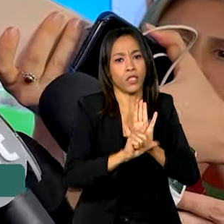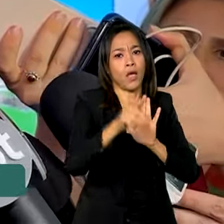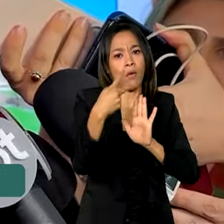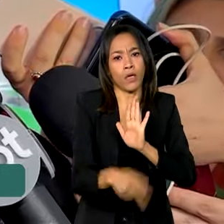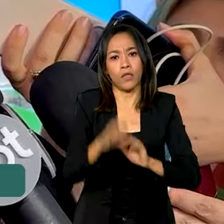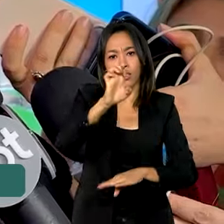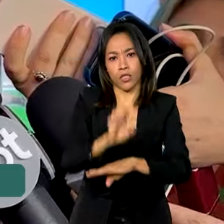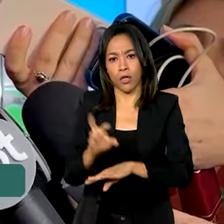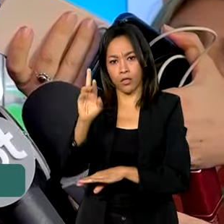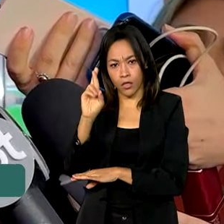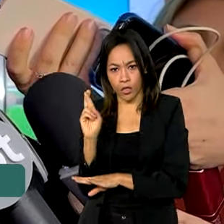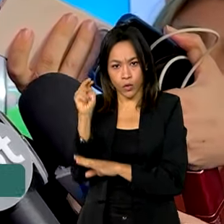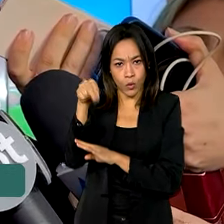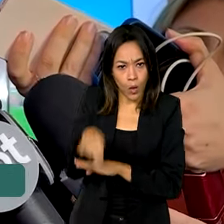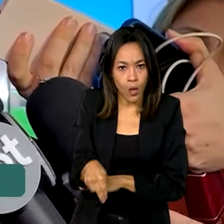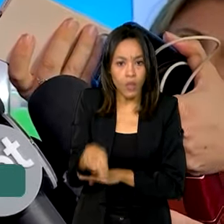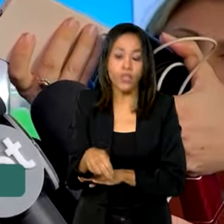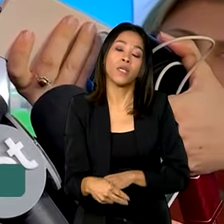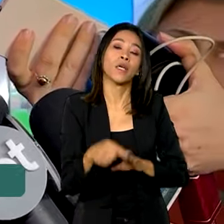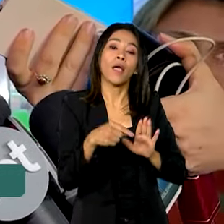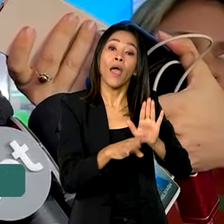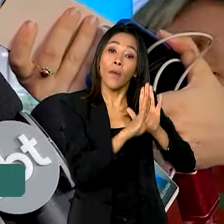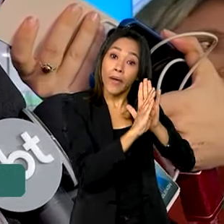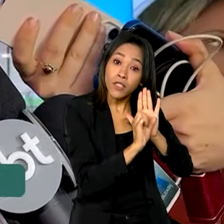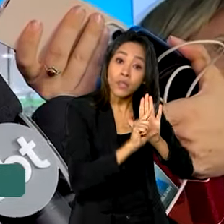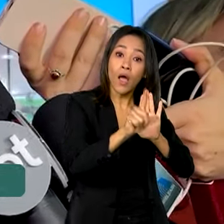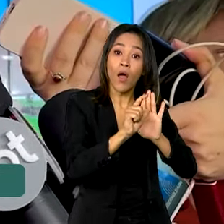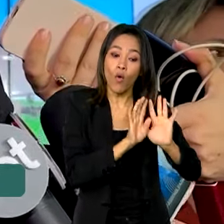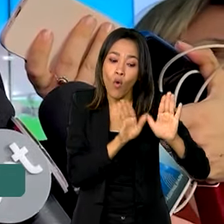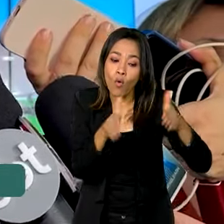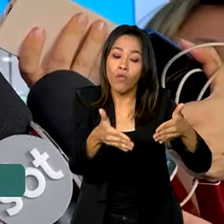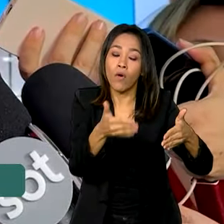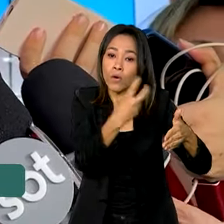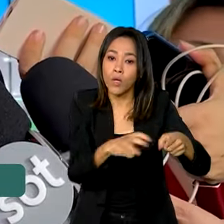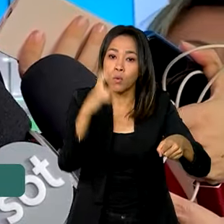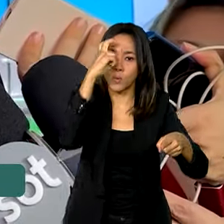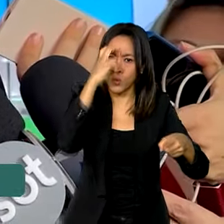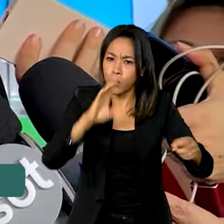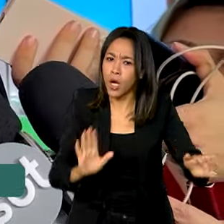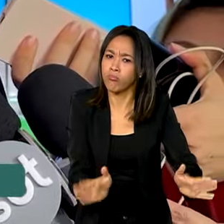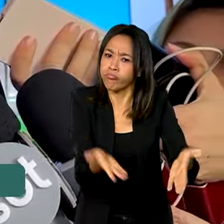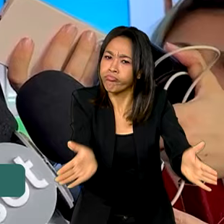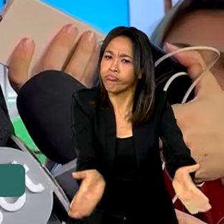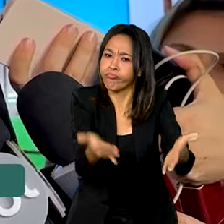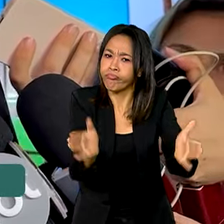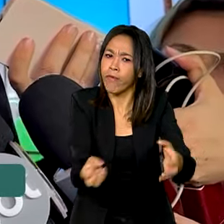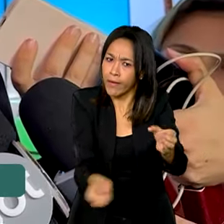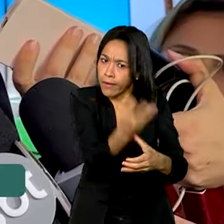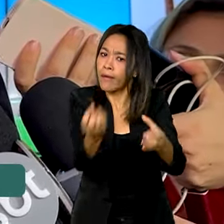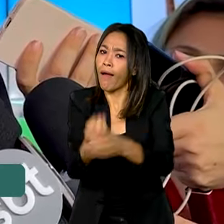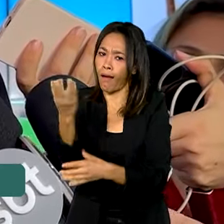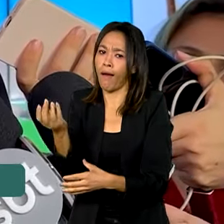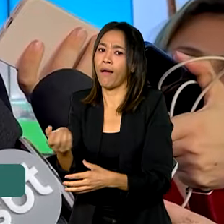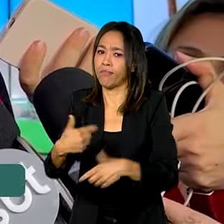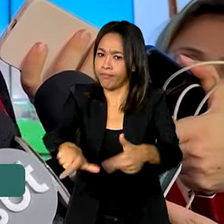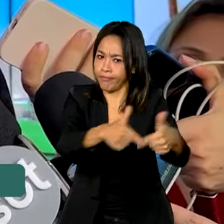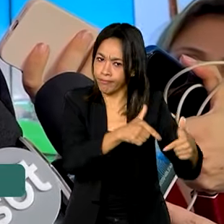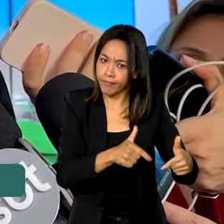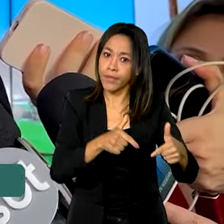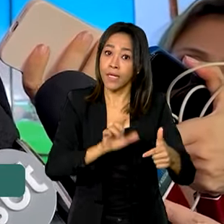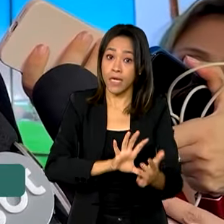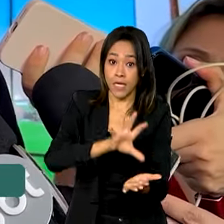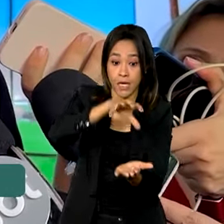Grande do Norte são editais para produção cultural então gera emprego gera renda e esses céus da cultura são